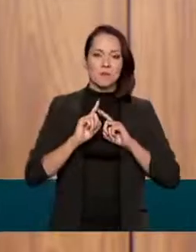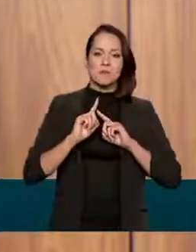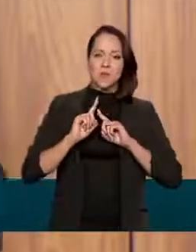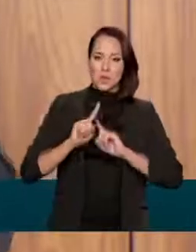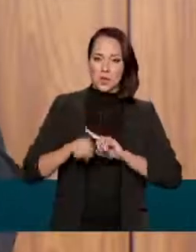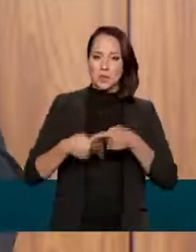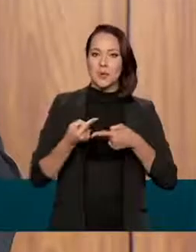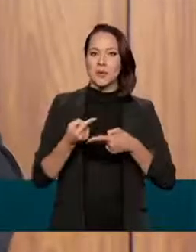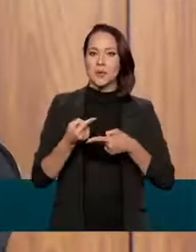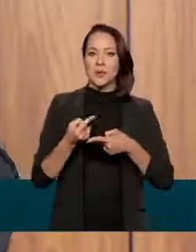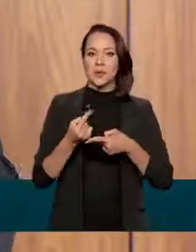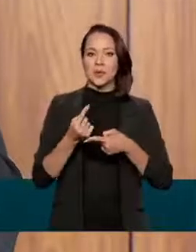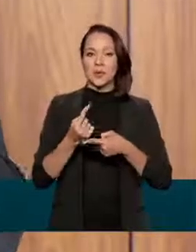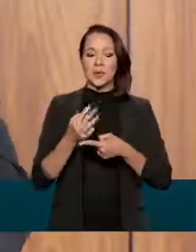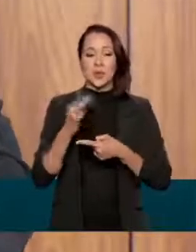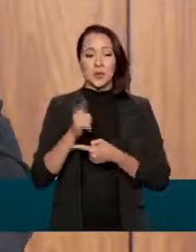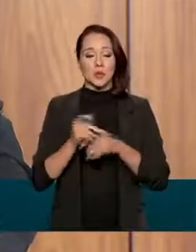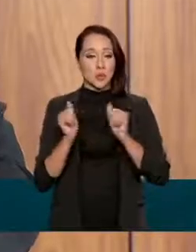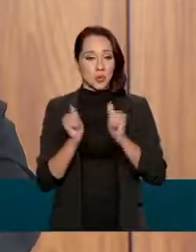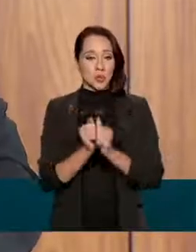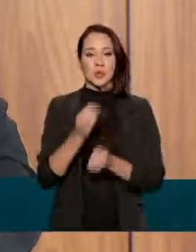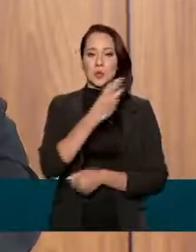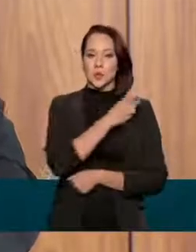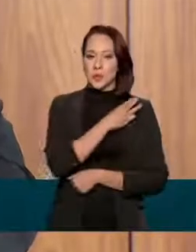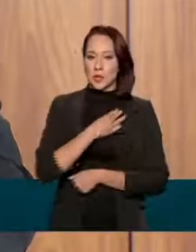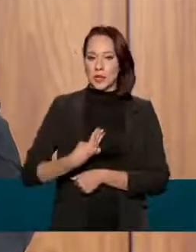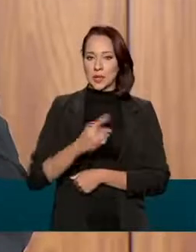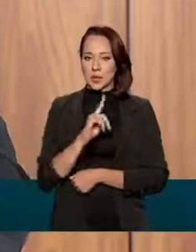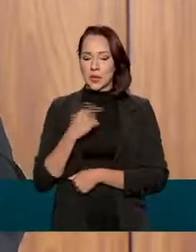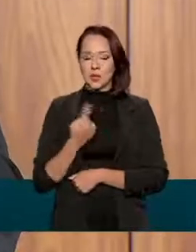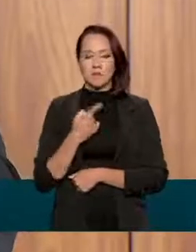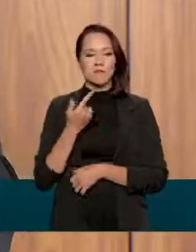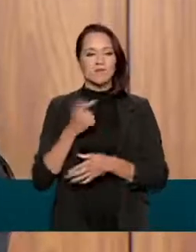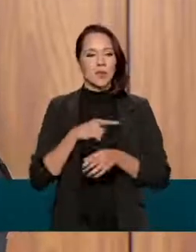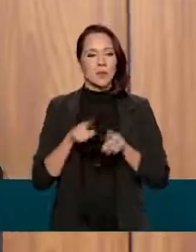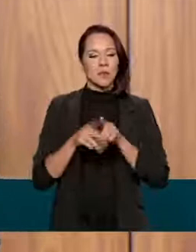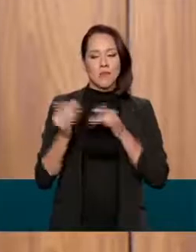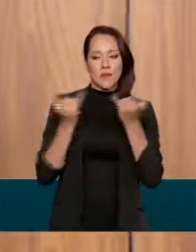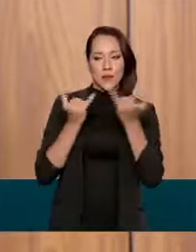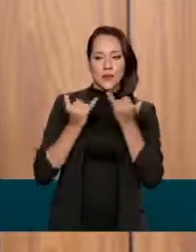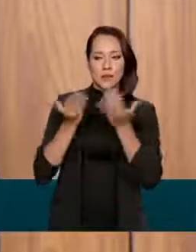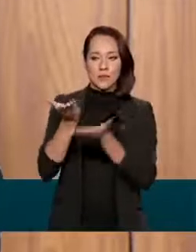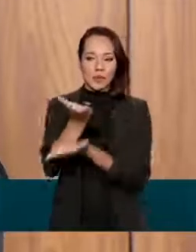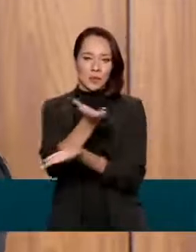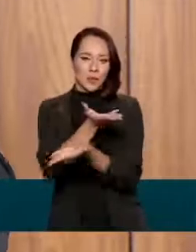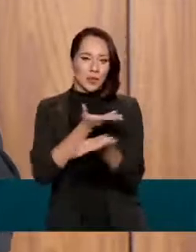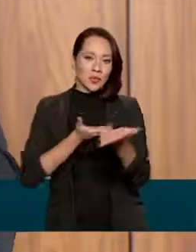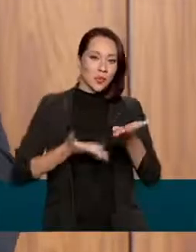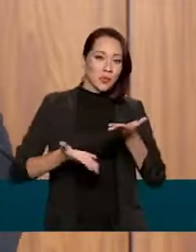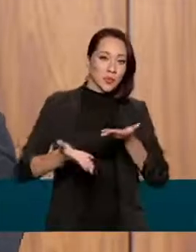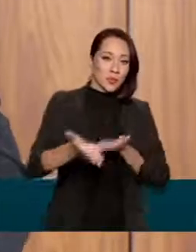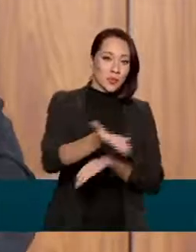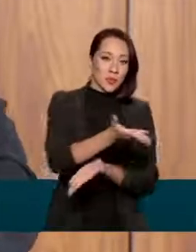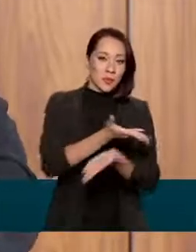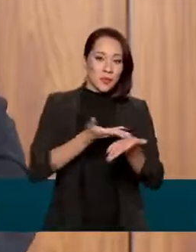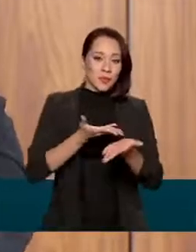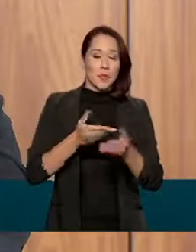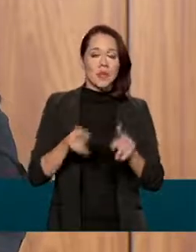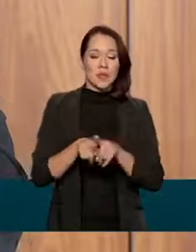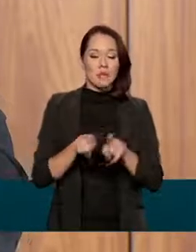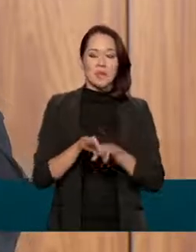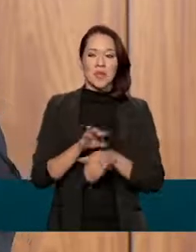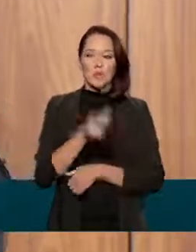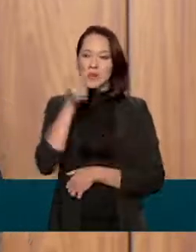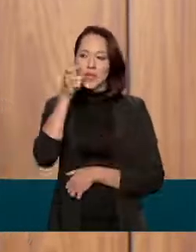ostensiva os nossos meninos quando trocamos então informações bem como